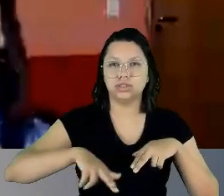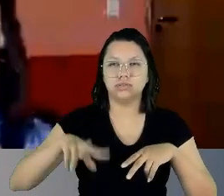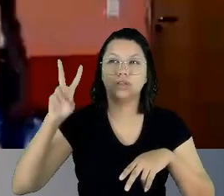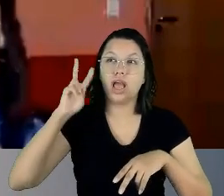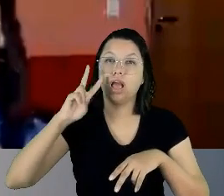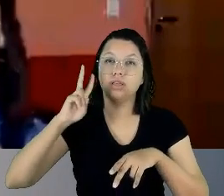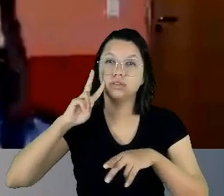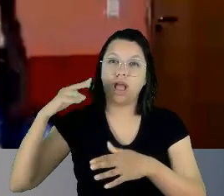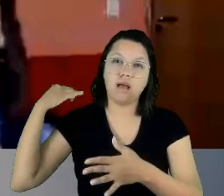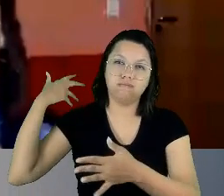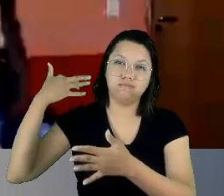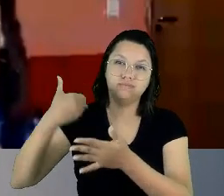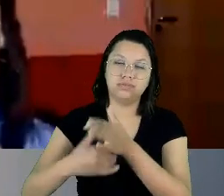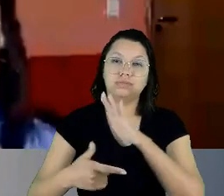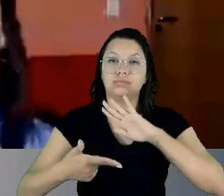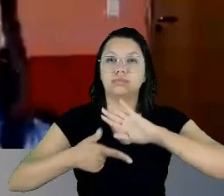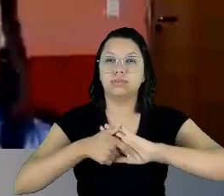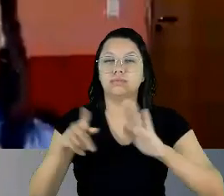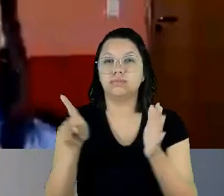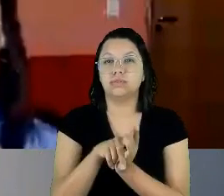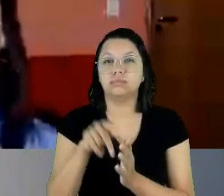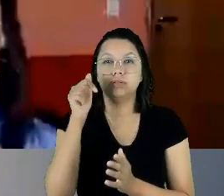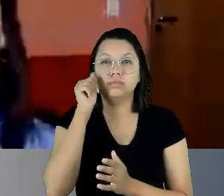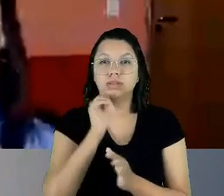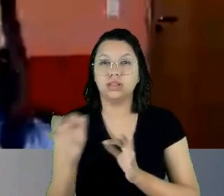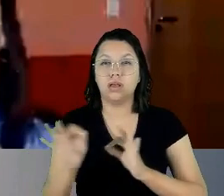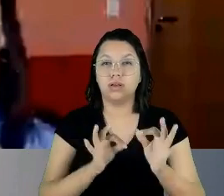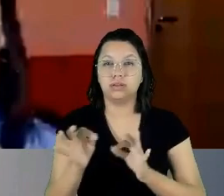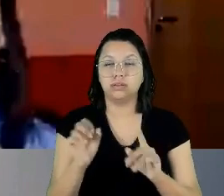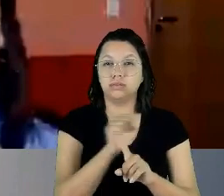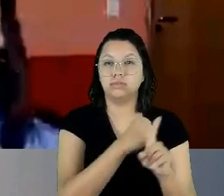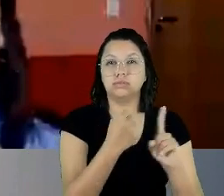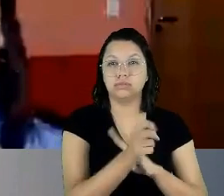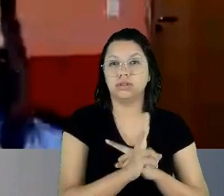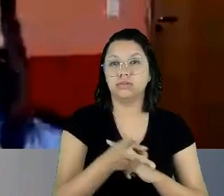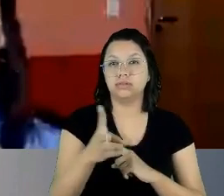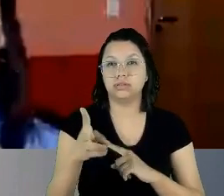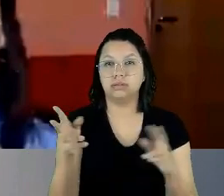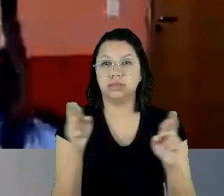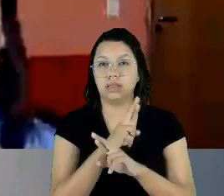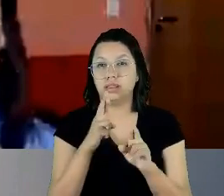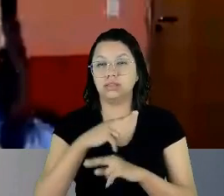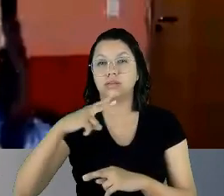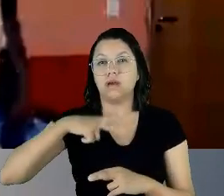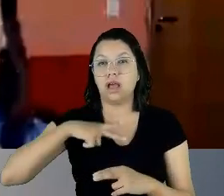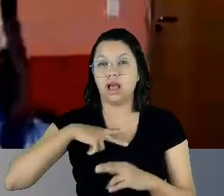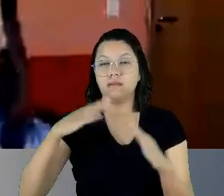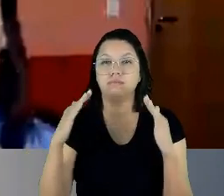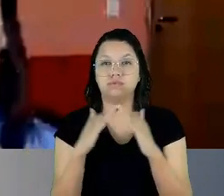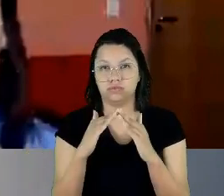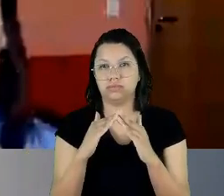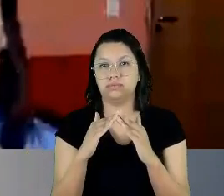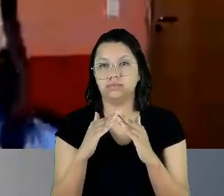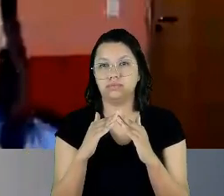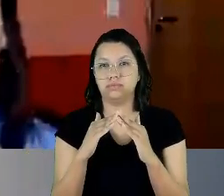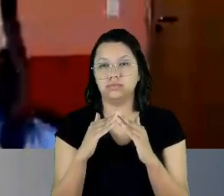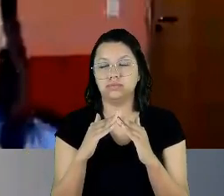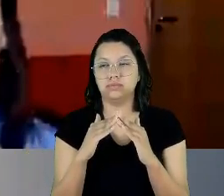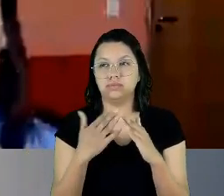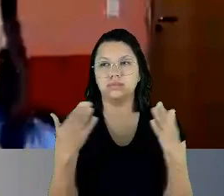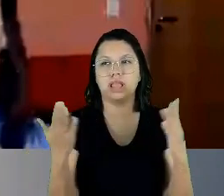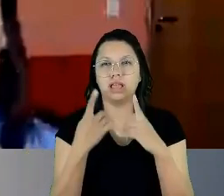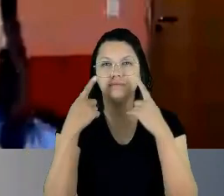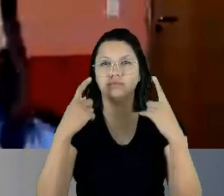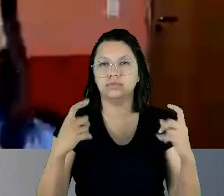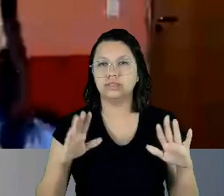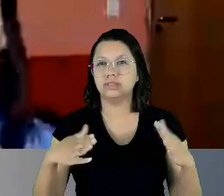que, historicamente, o papel atribuído à mulher na organização social sempre esteve ligado ao espaço privado, o espaço da casa. E